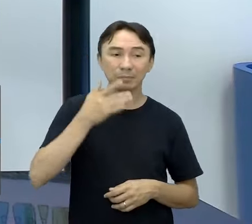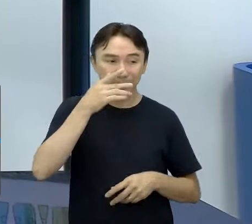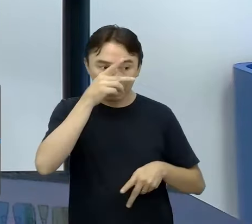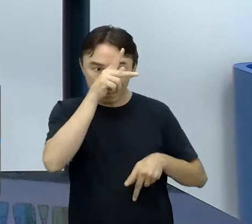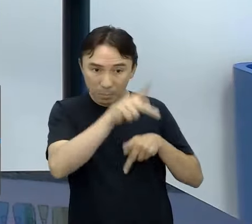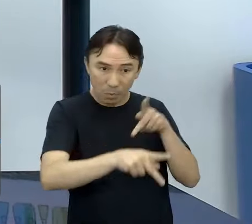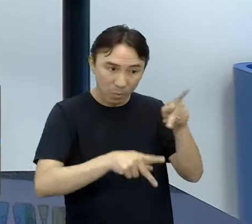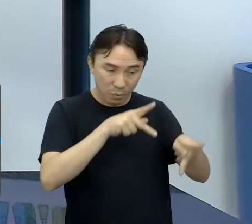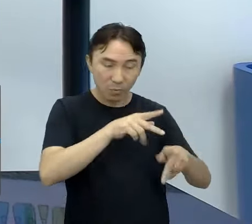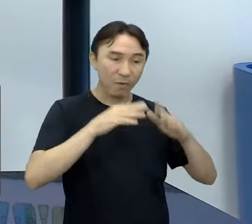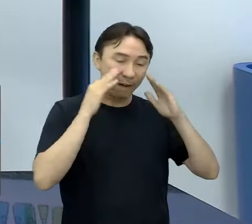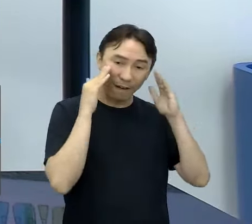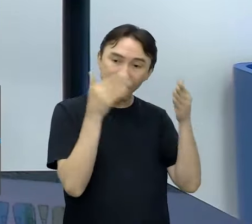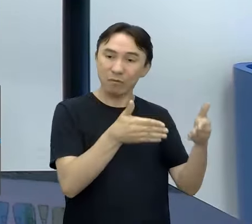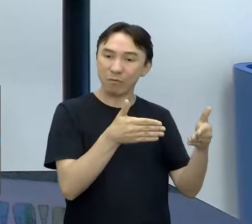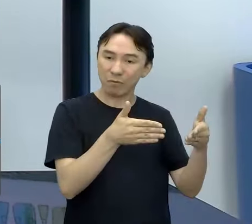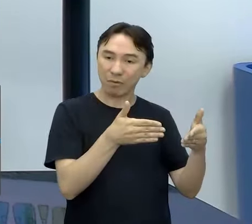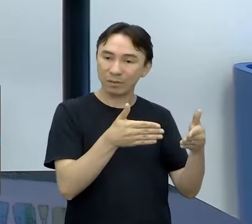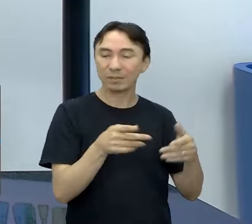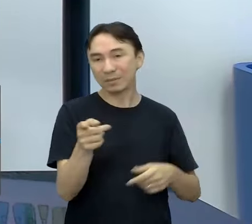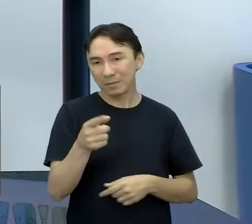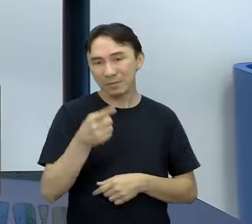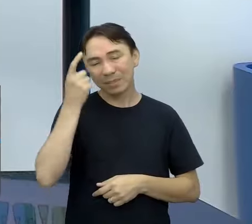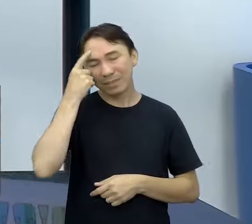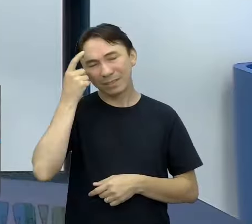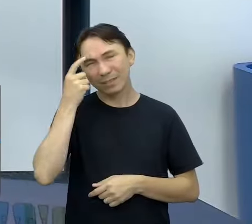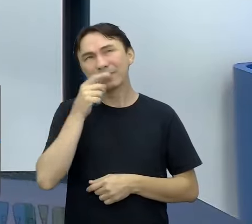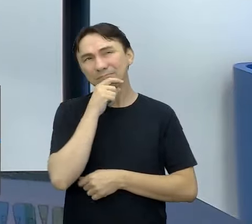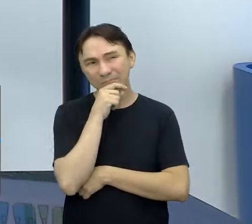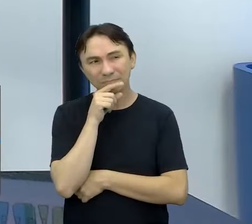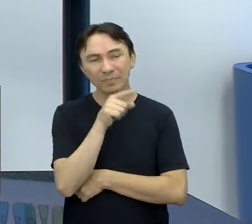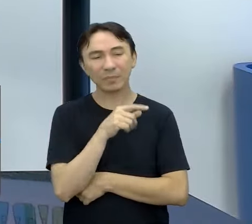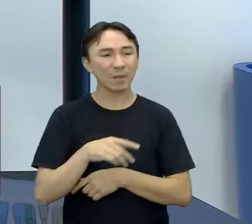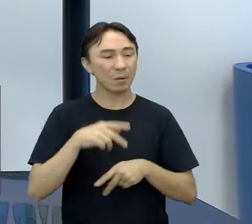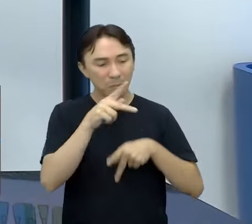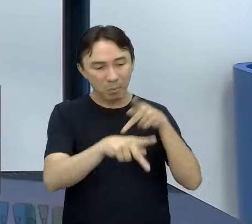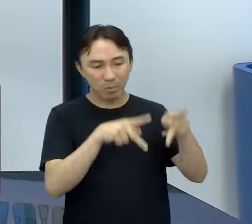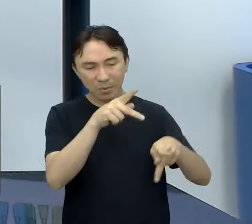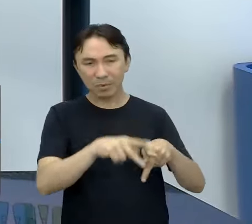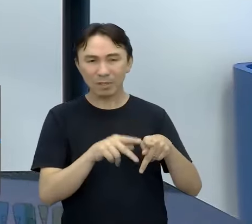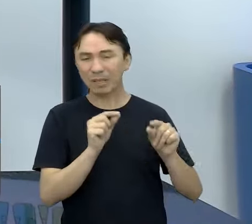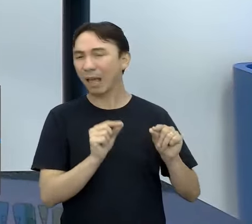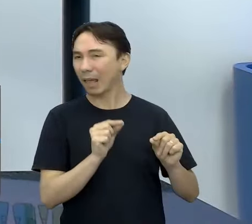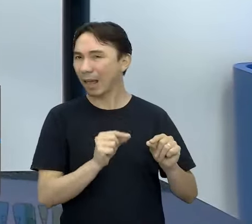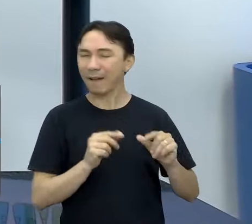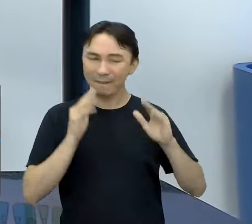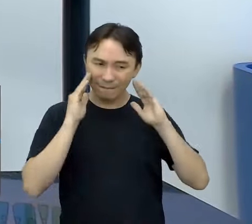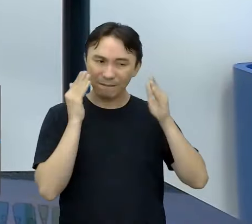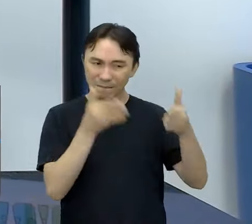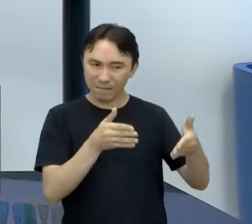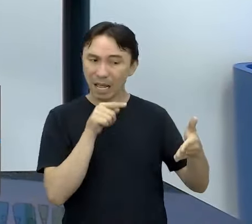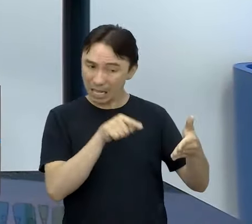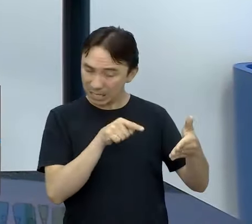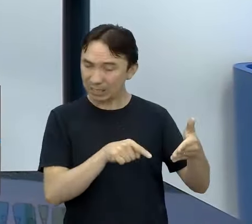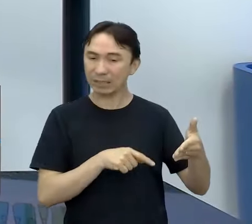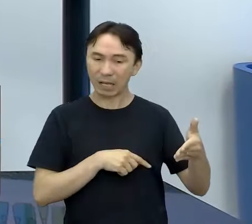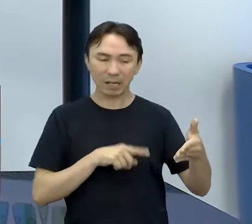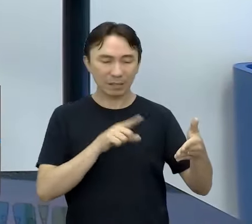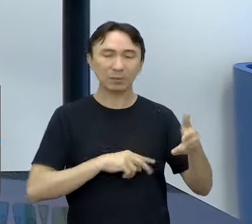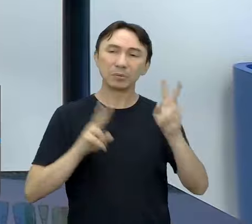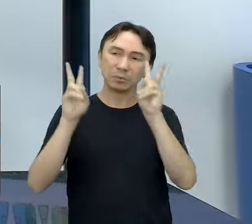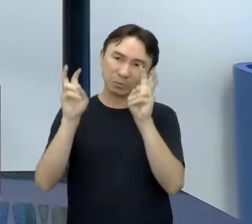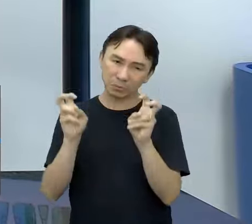pensar. Olha, eu quero saber sobre isso. Então, quem é meu público? Ah, é este. Ah, mas o meu público tá muito grande. Eu não vou conseguir fazer a pesquisa com